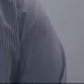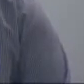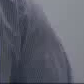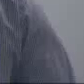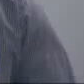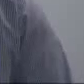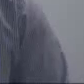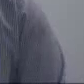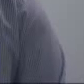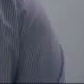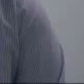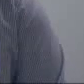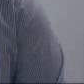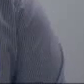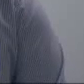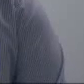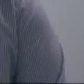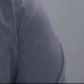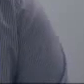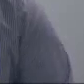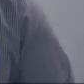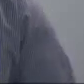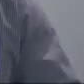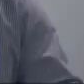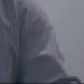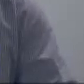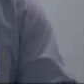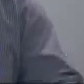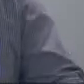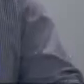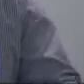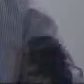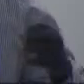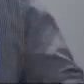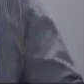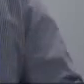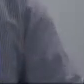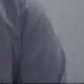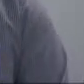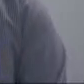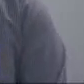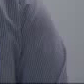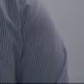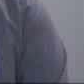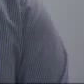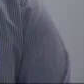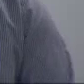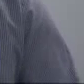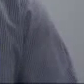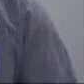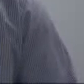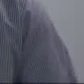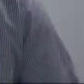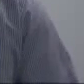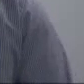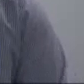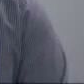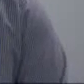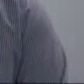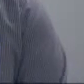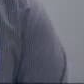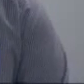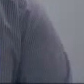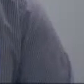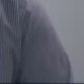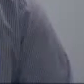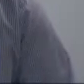seria substituições de árvores totalmente comprometidas, árvores com a estrutura, a base totalmente comprometidas, que correm sérios